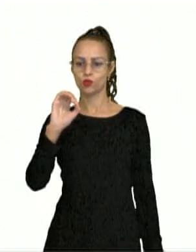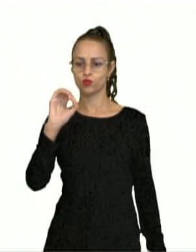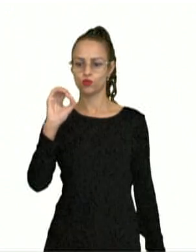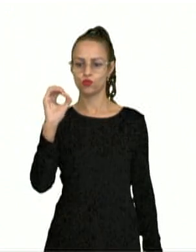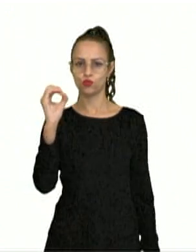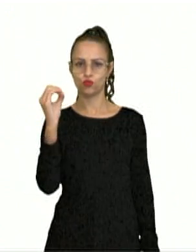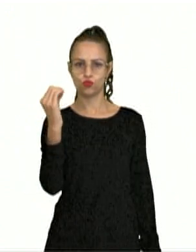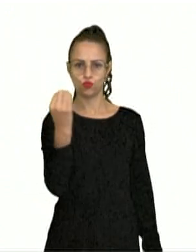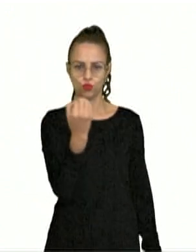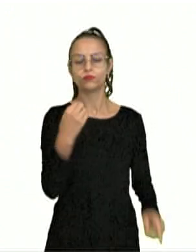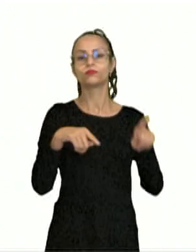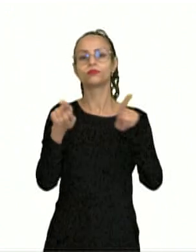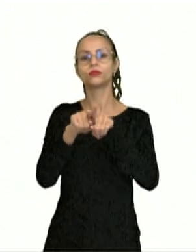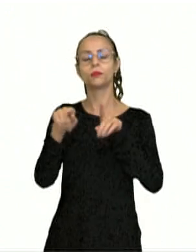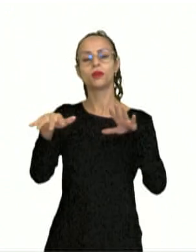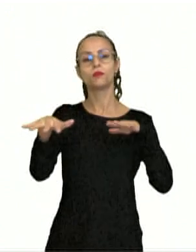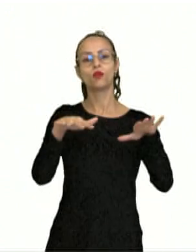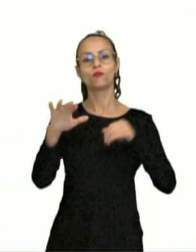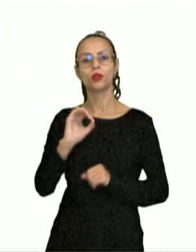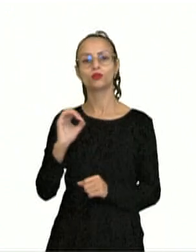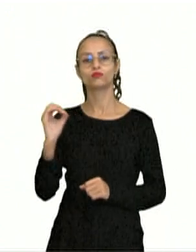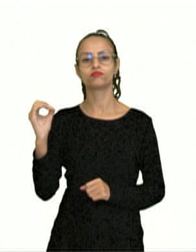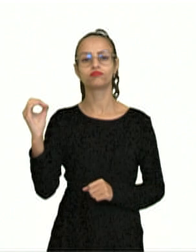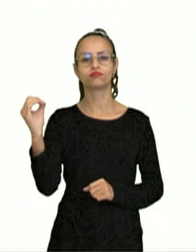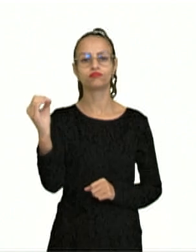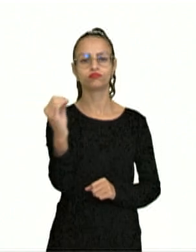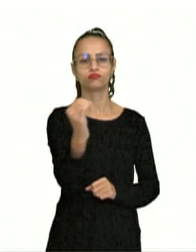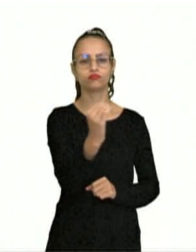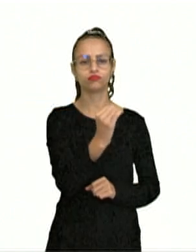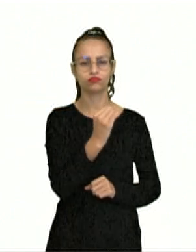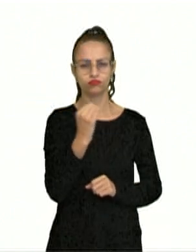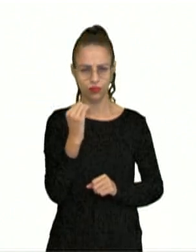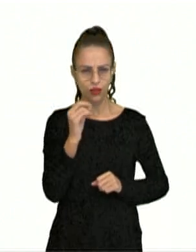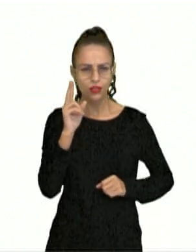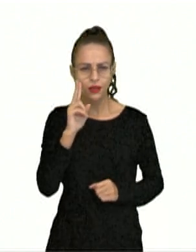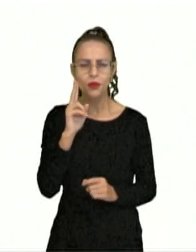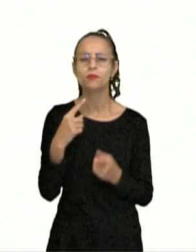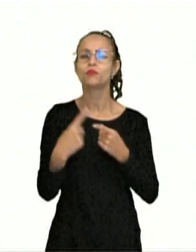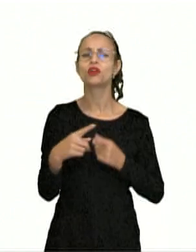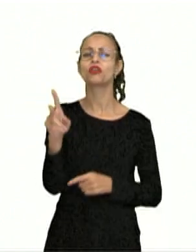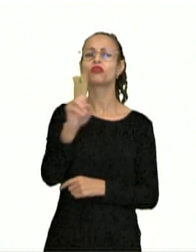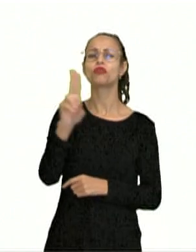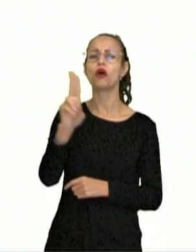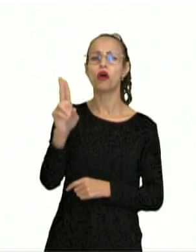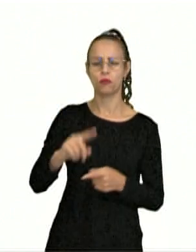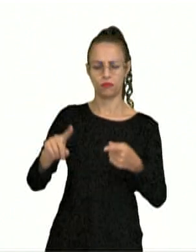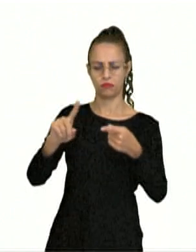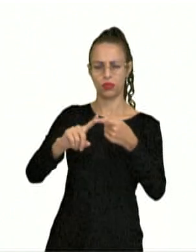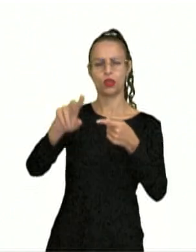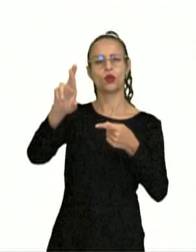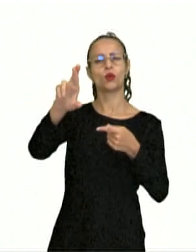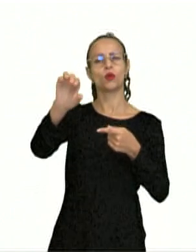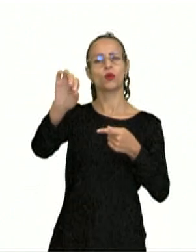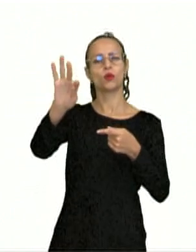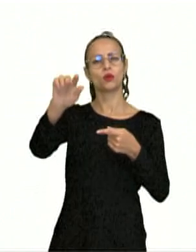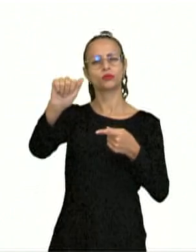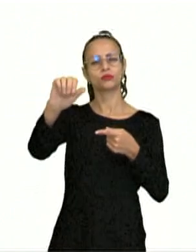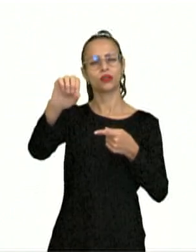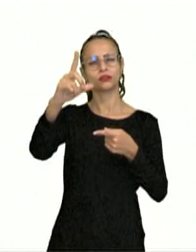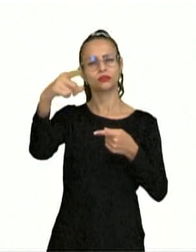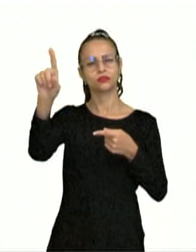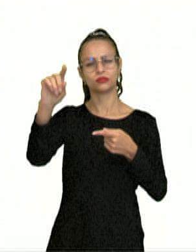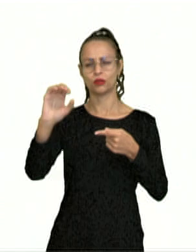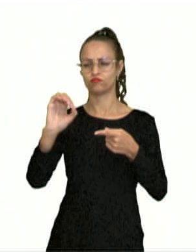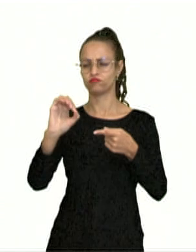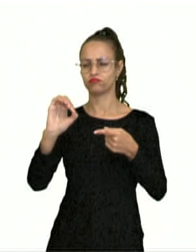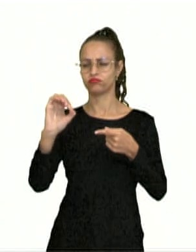e o movimento de translação da Terra? Por que nós nomeamos desta forma e por que eles são diferentes entre